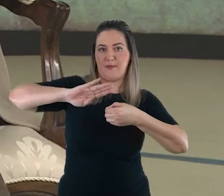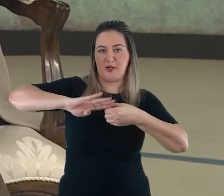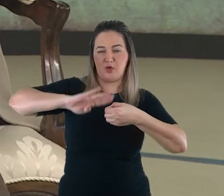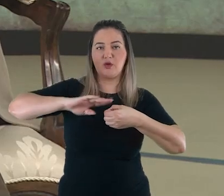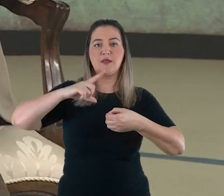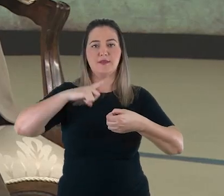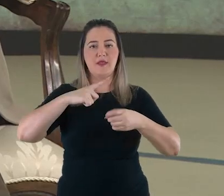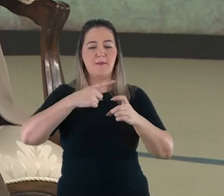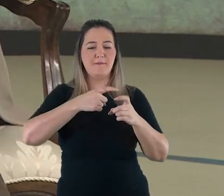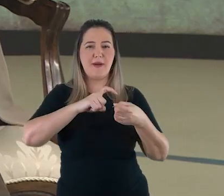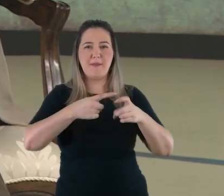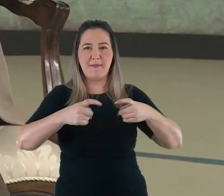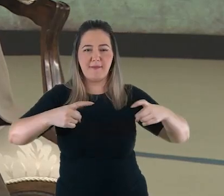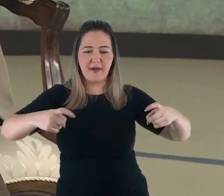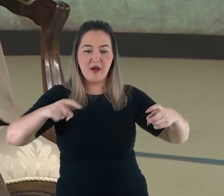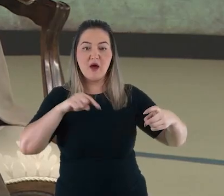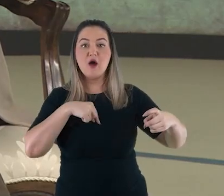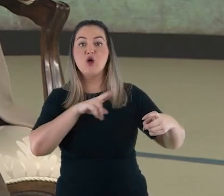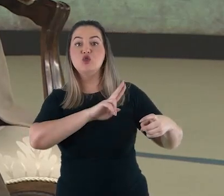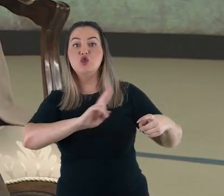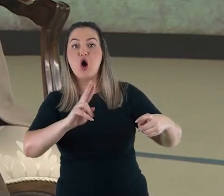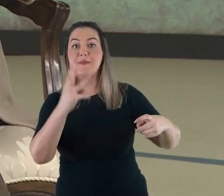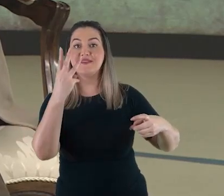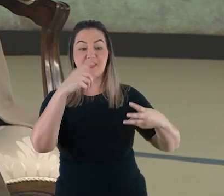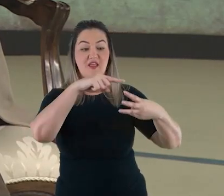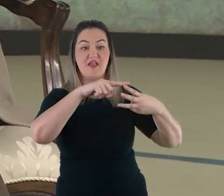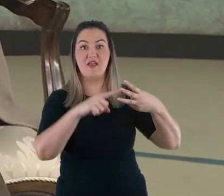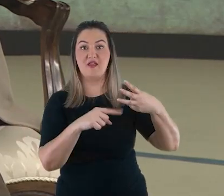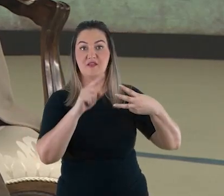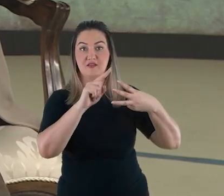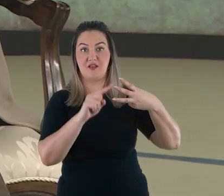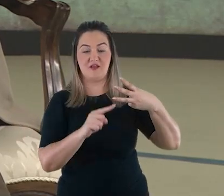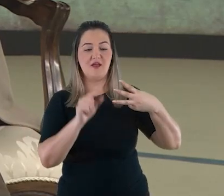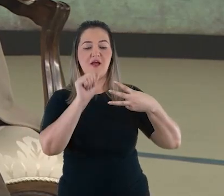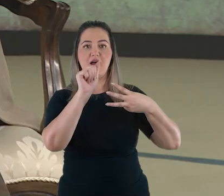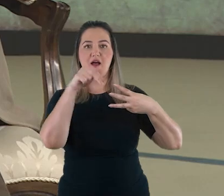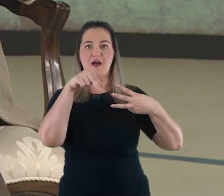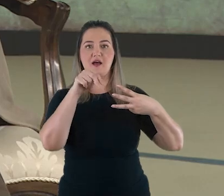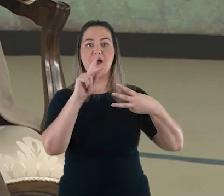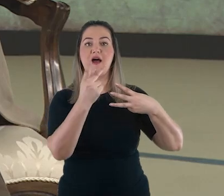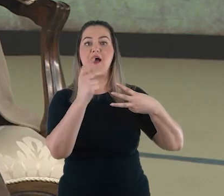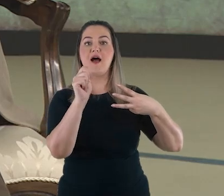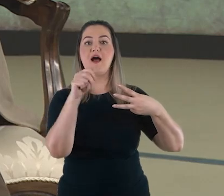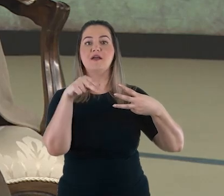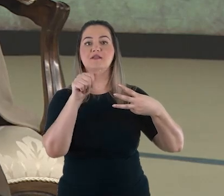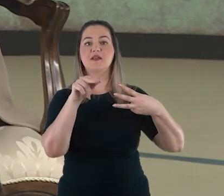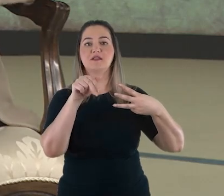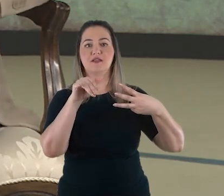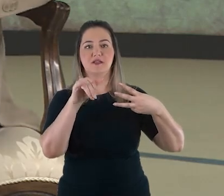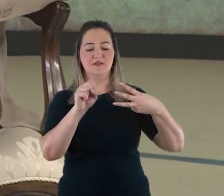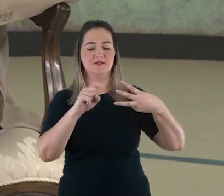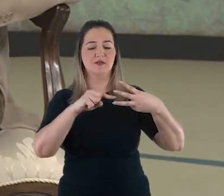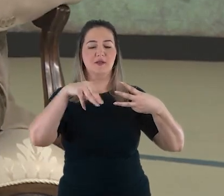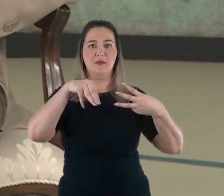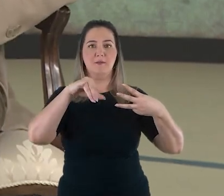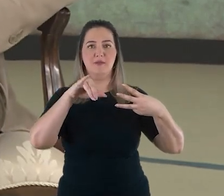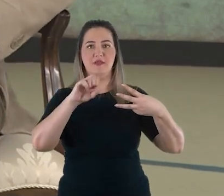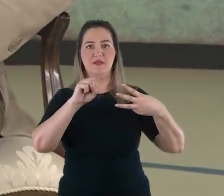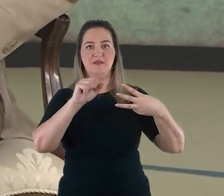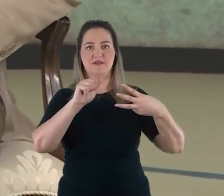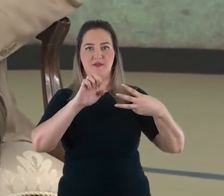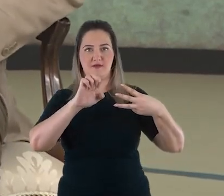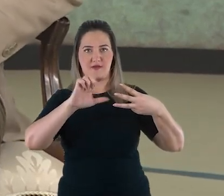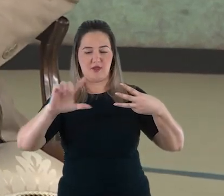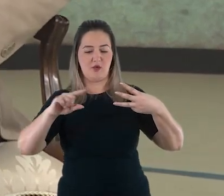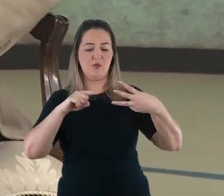o nome dos 3 companheiros de Daniel, Ananias, Misael e Azarias. Vamos lembrar o que diz